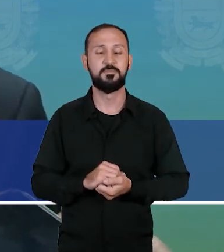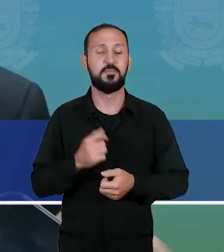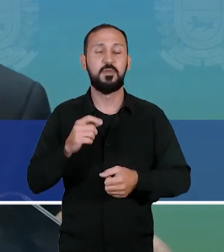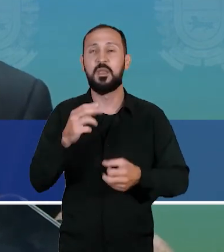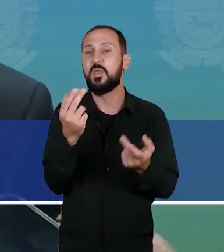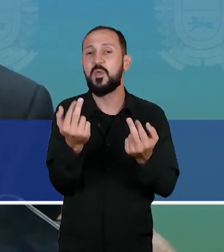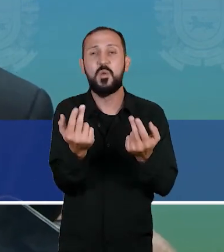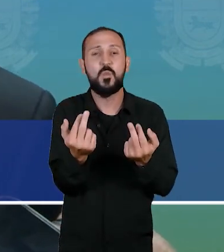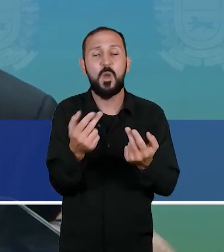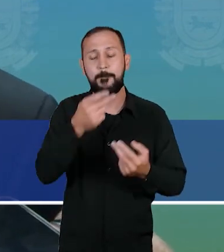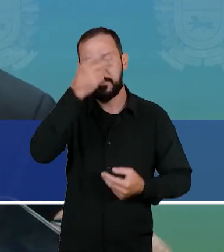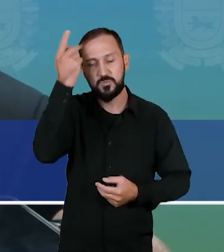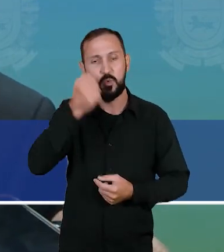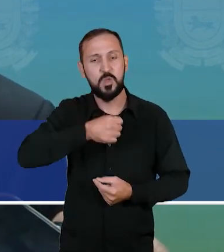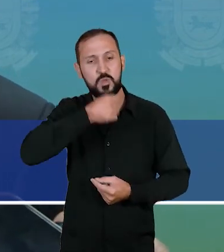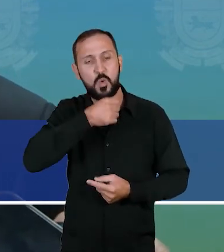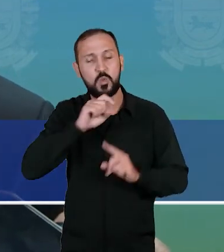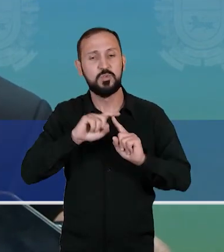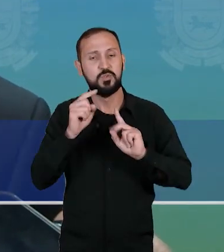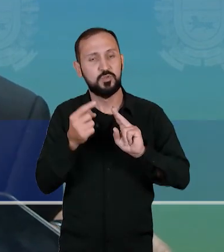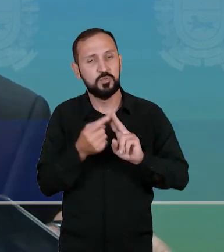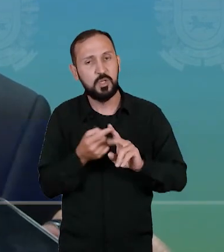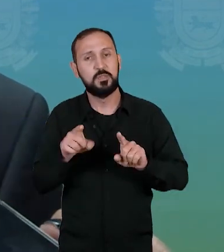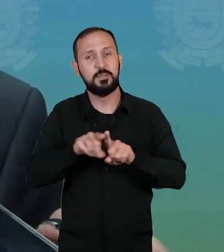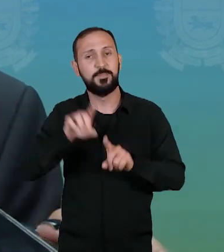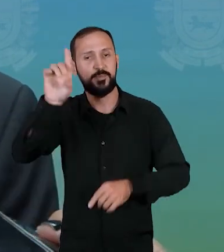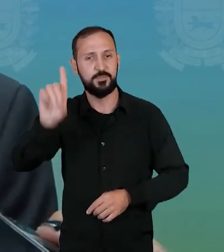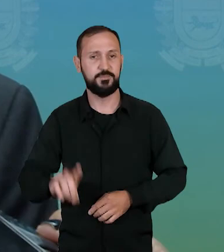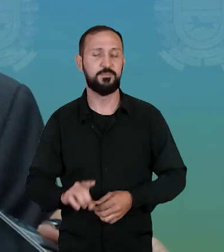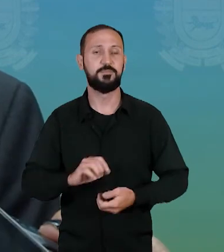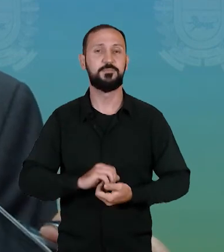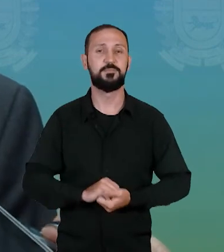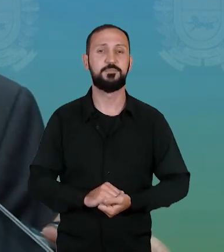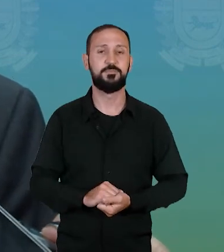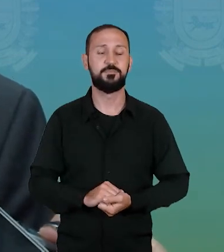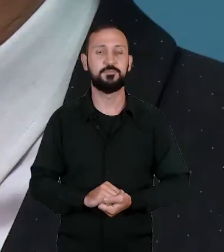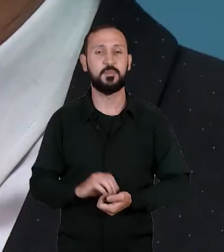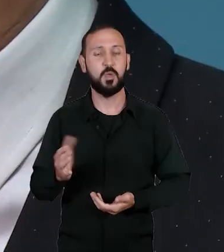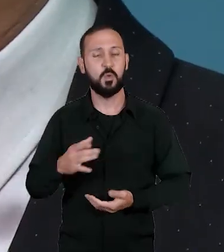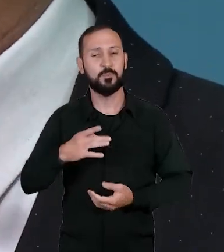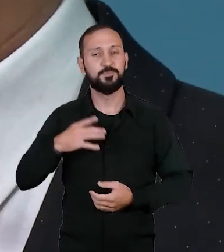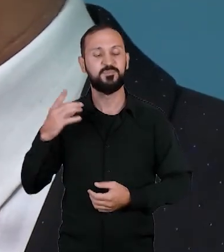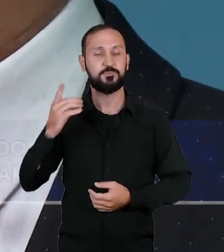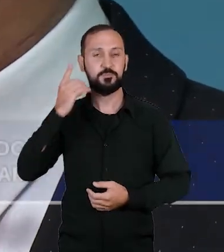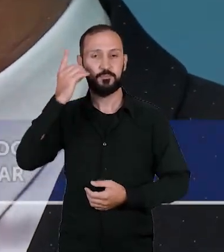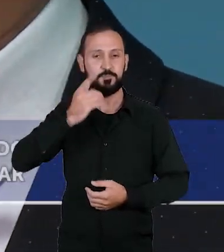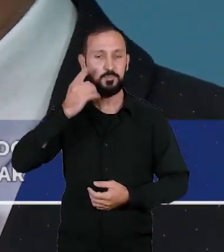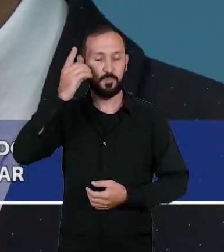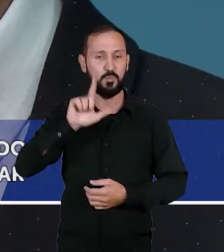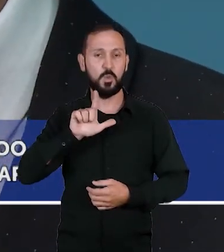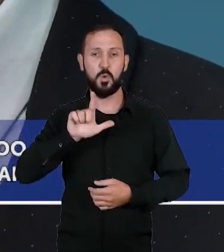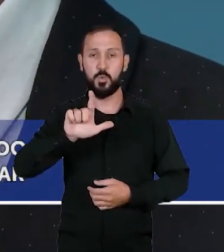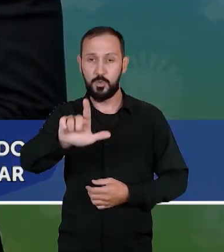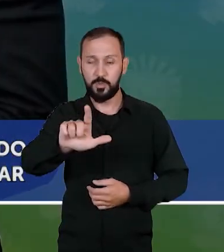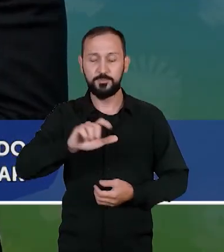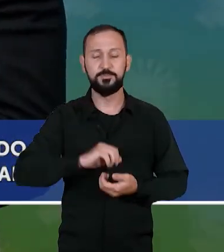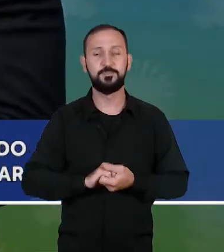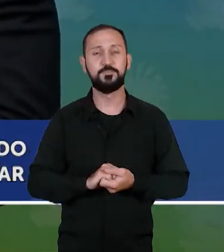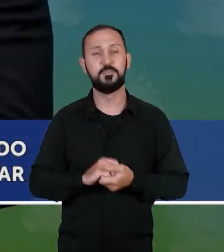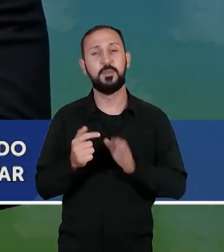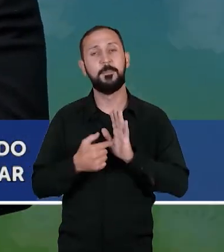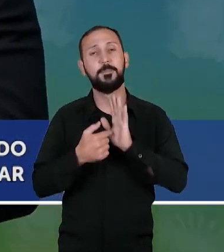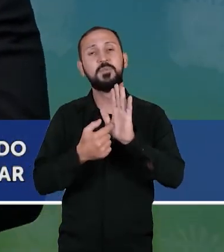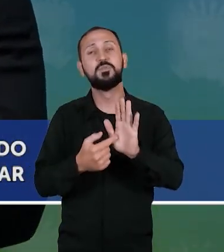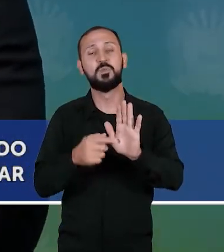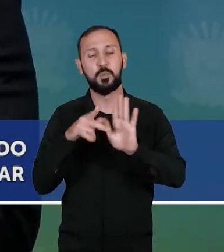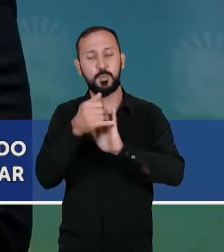no mesmo sentido dos idosos, gestantes e deficientes. Já o deputado Lucas de Lima, do